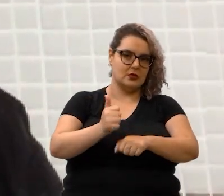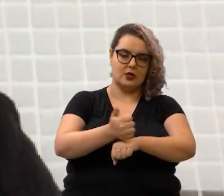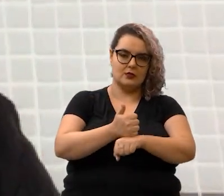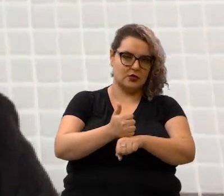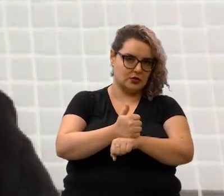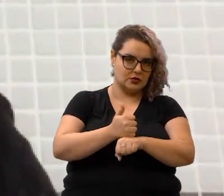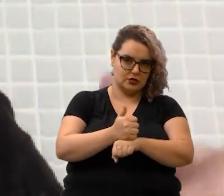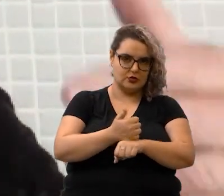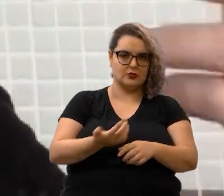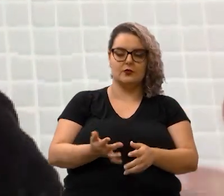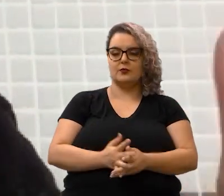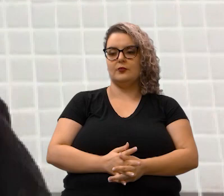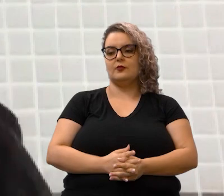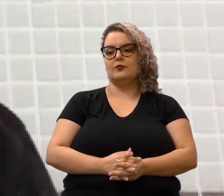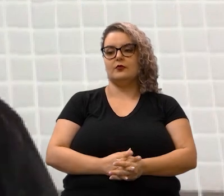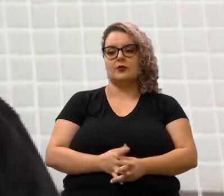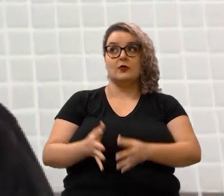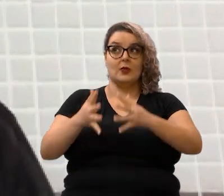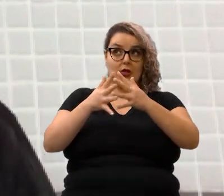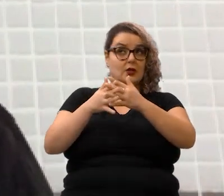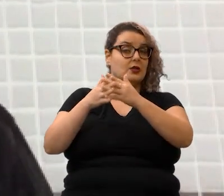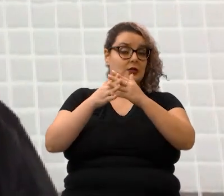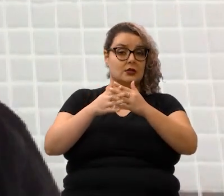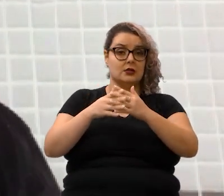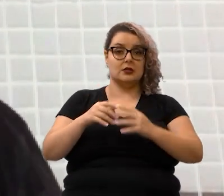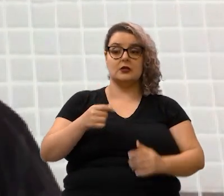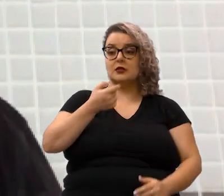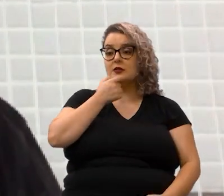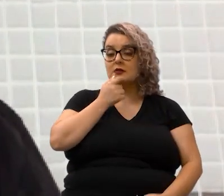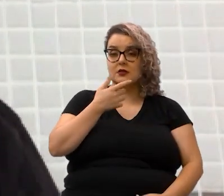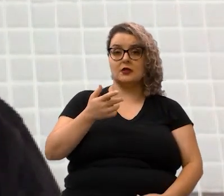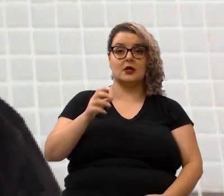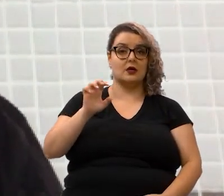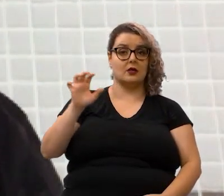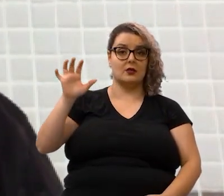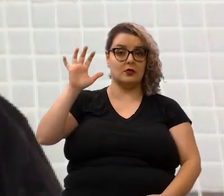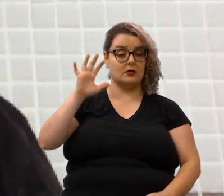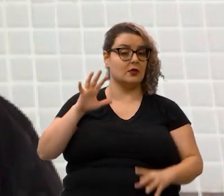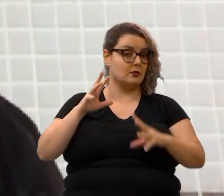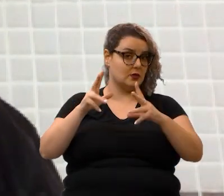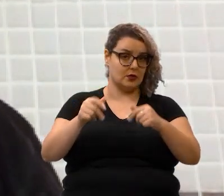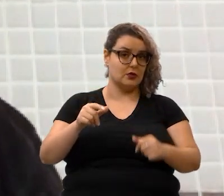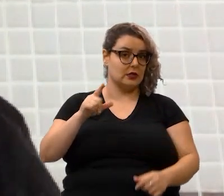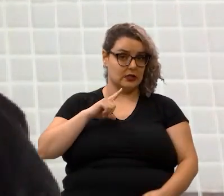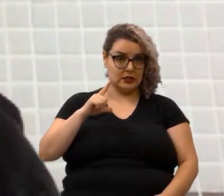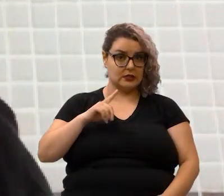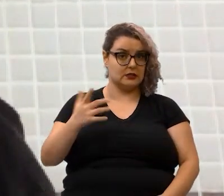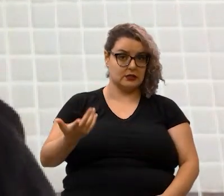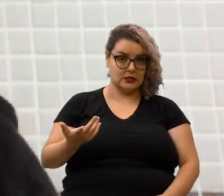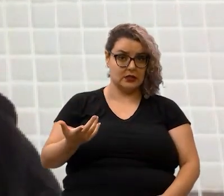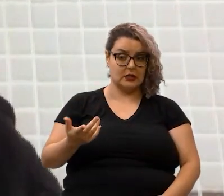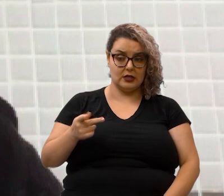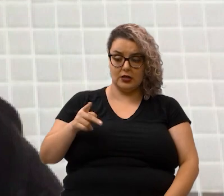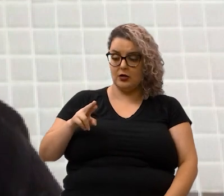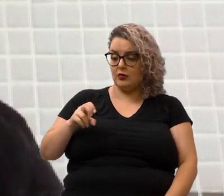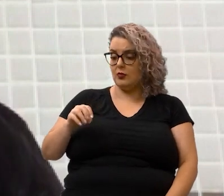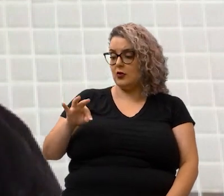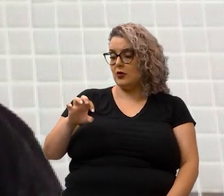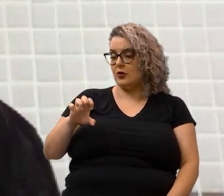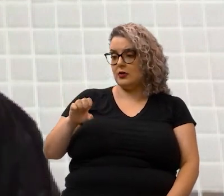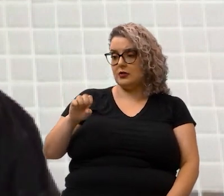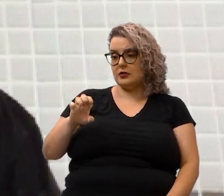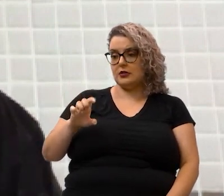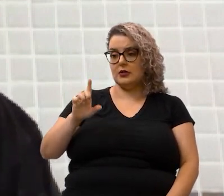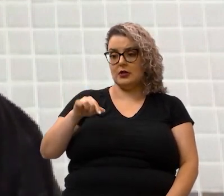profissionais dos Estados Unidos, na Inglaterra, na Europa toda, que ainda tem sua prótese de